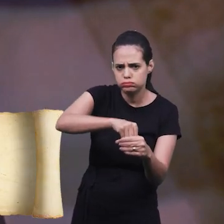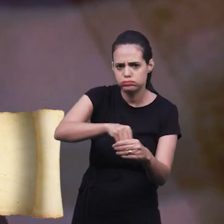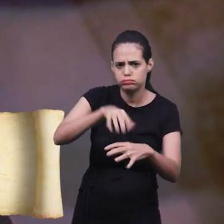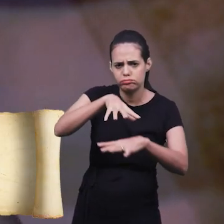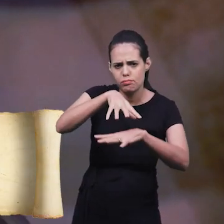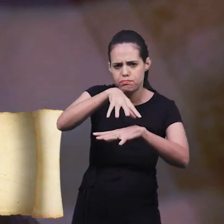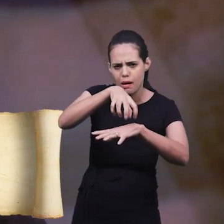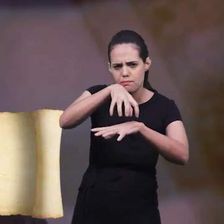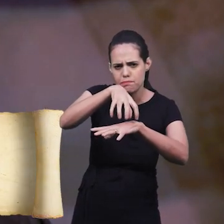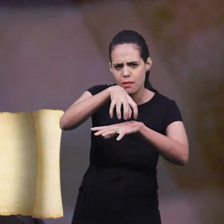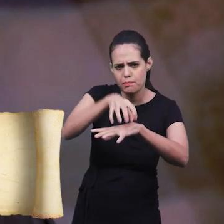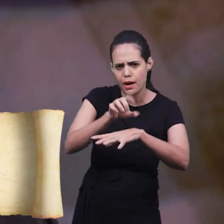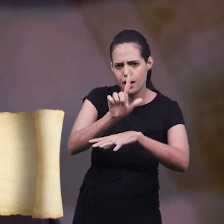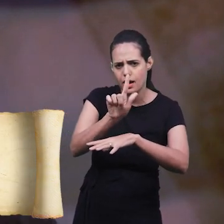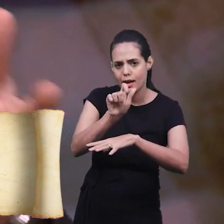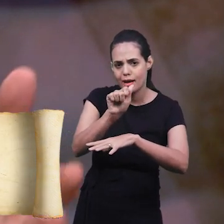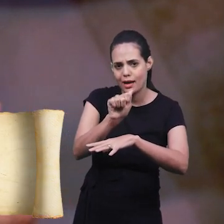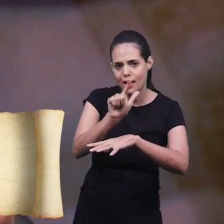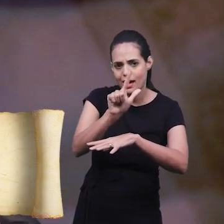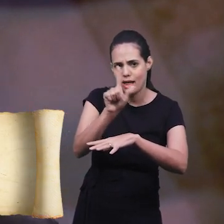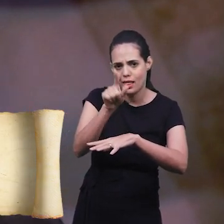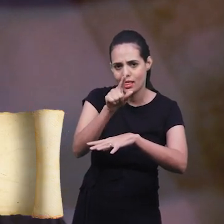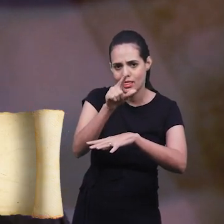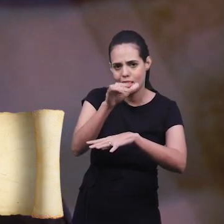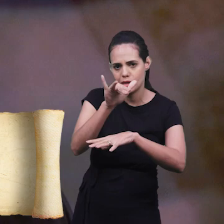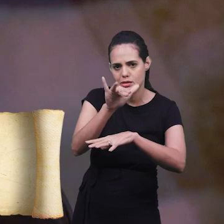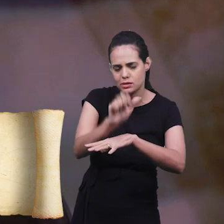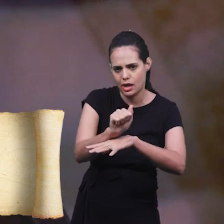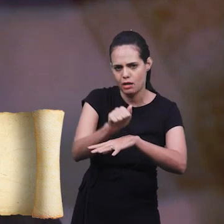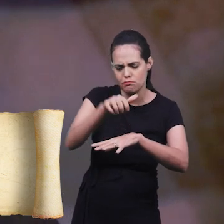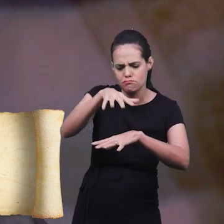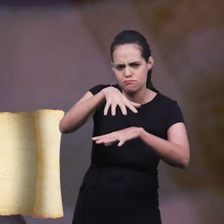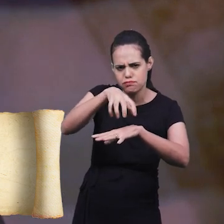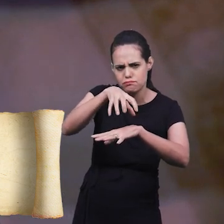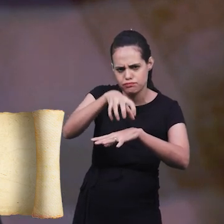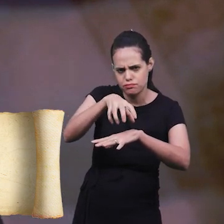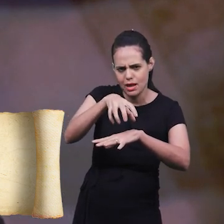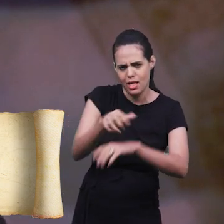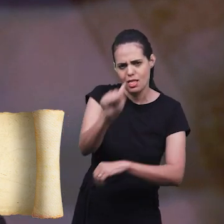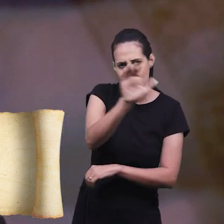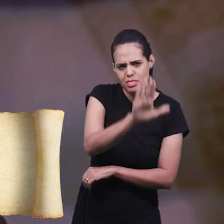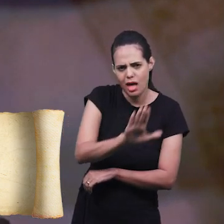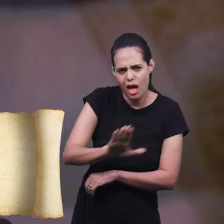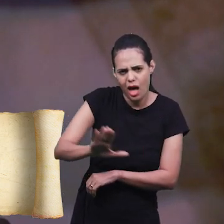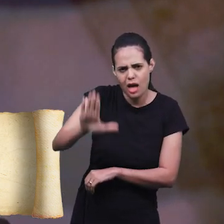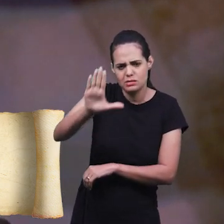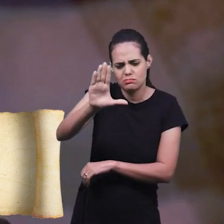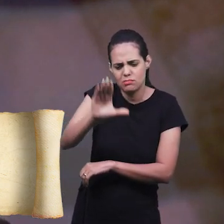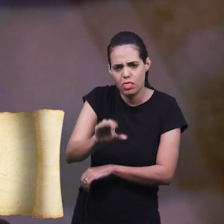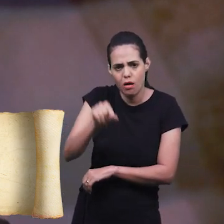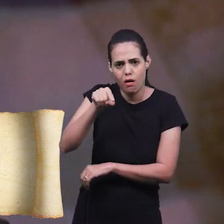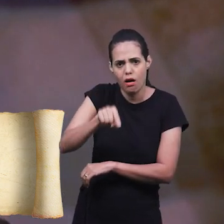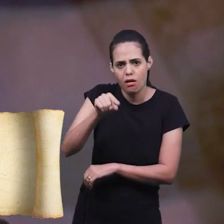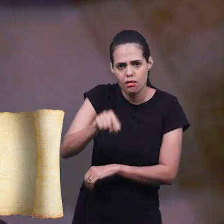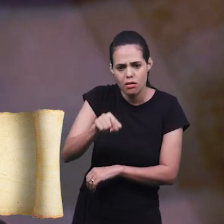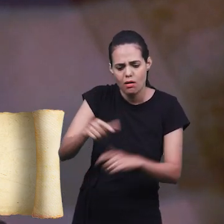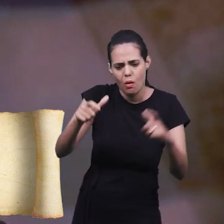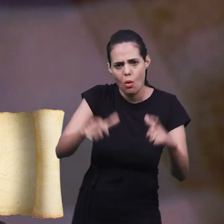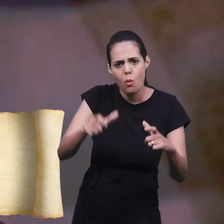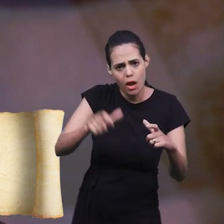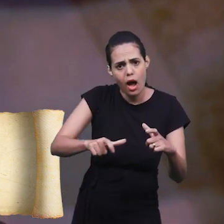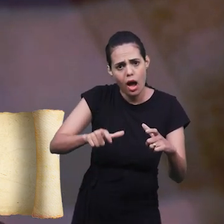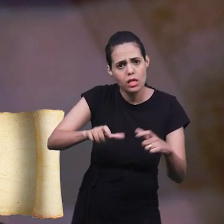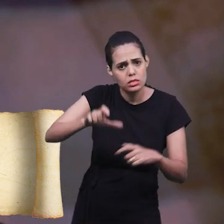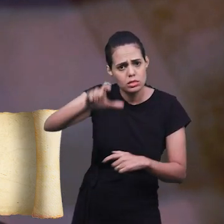Galácia. Então era ali na Ásia Menor, na atual Turquia. E Paulo